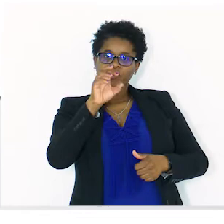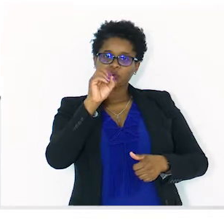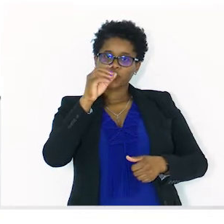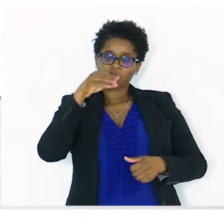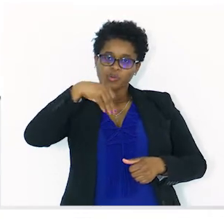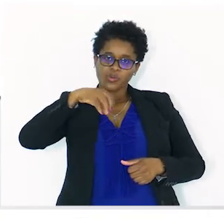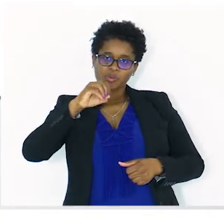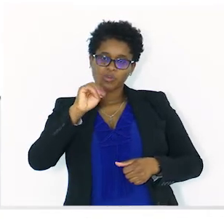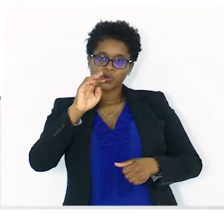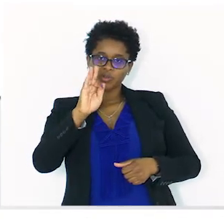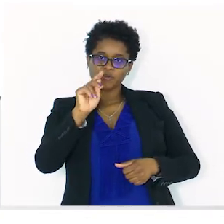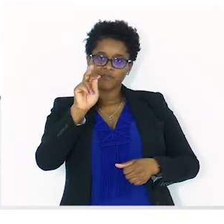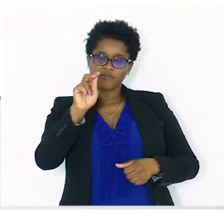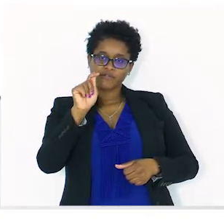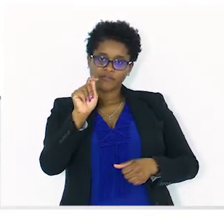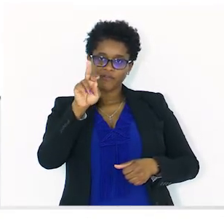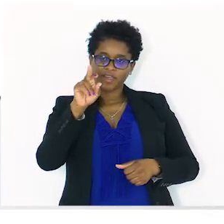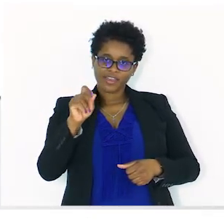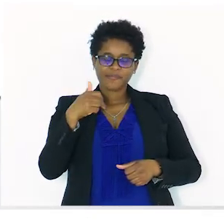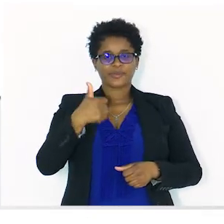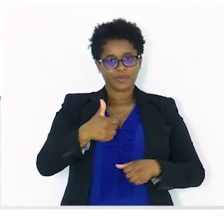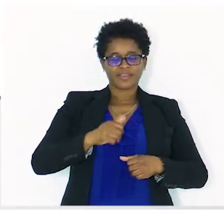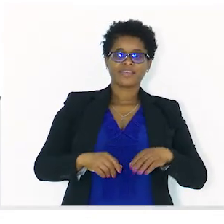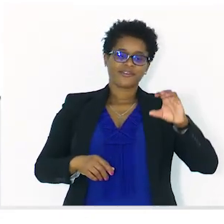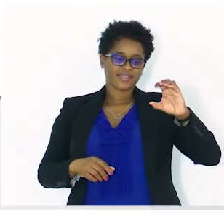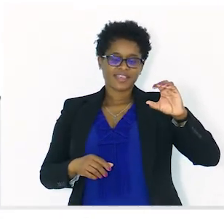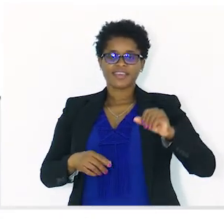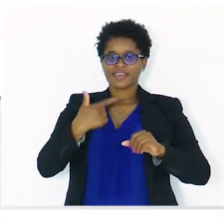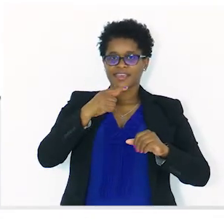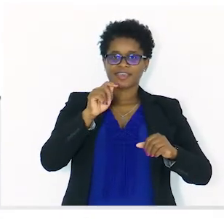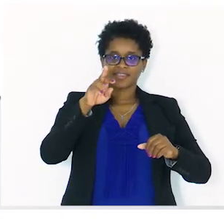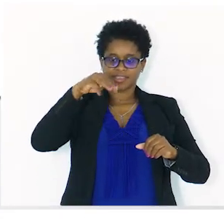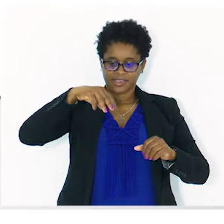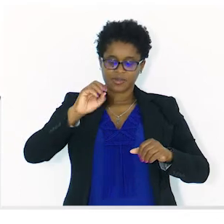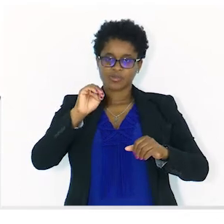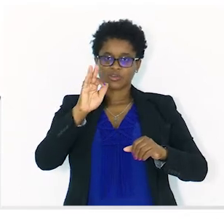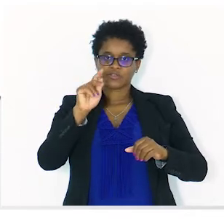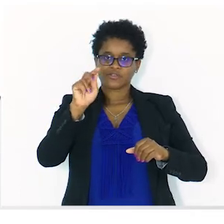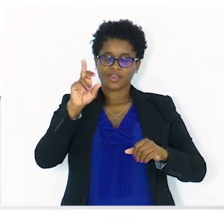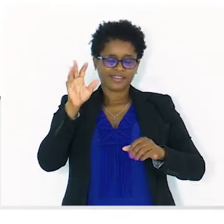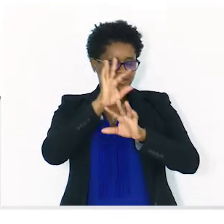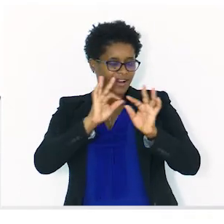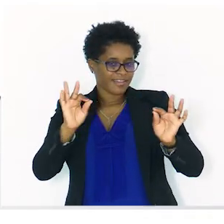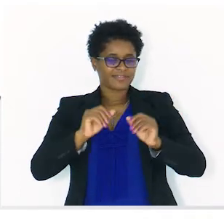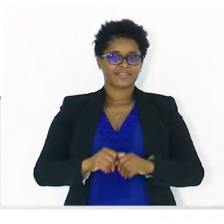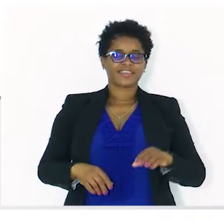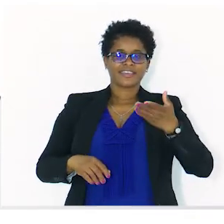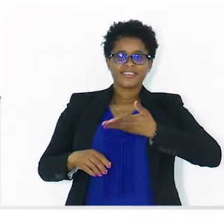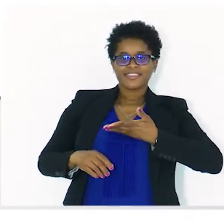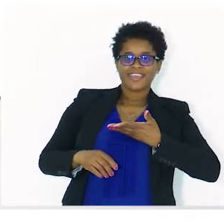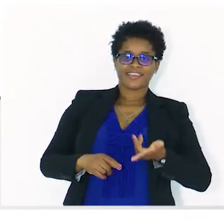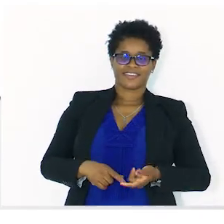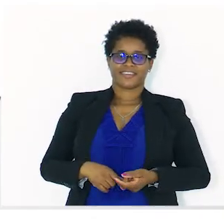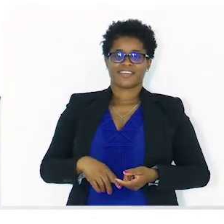troposfera. Muito bem. C, termosfera. Excelente. E